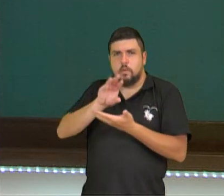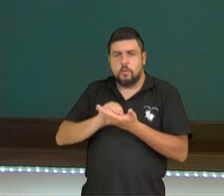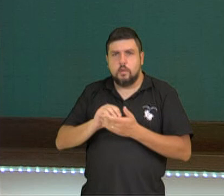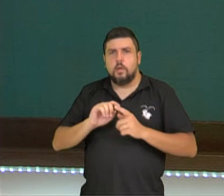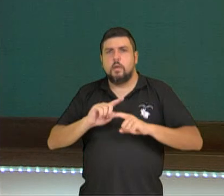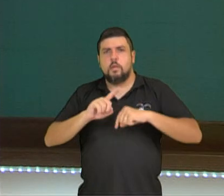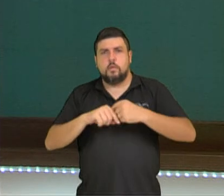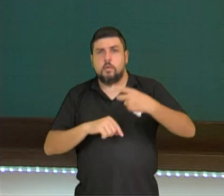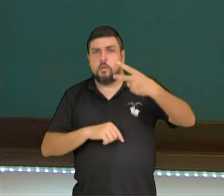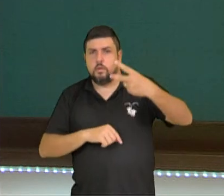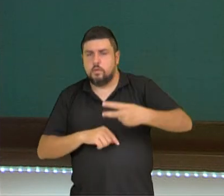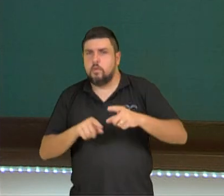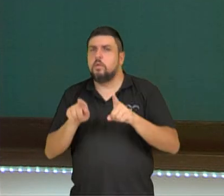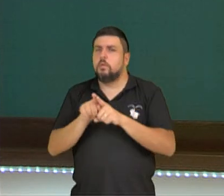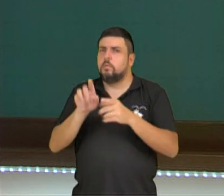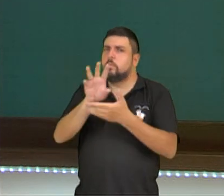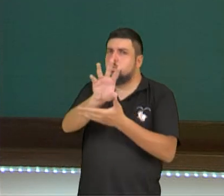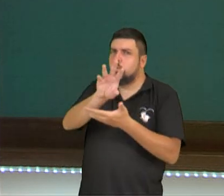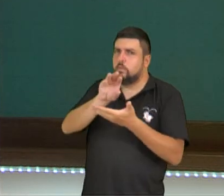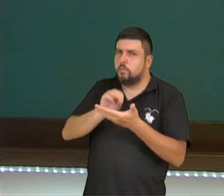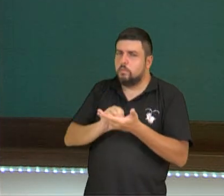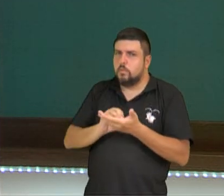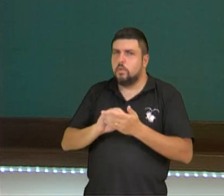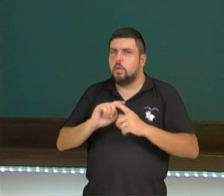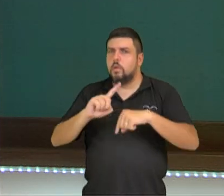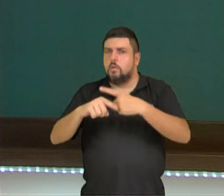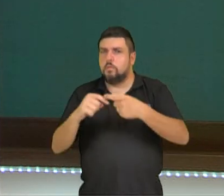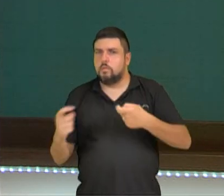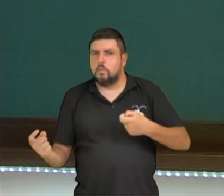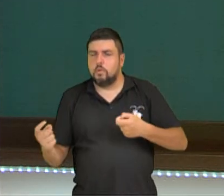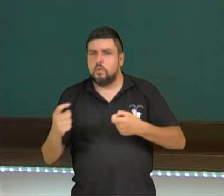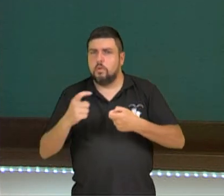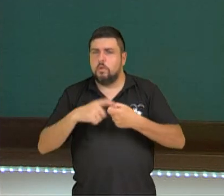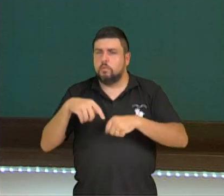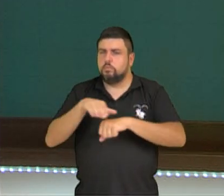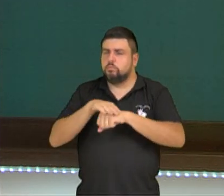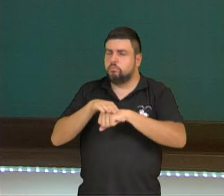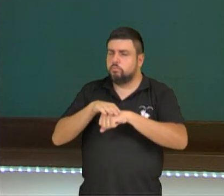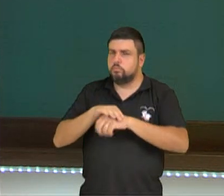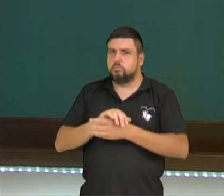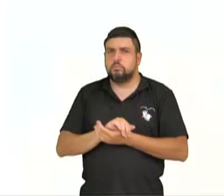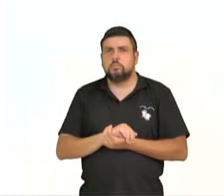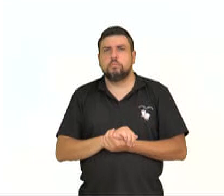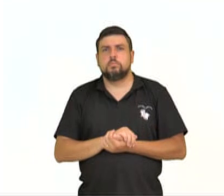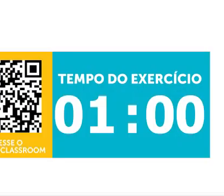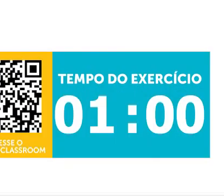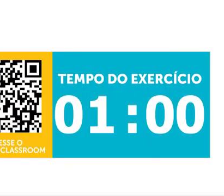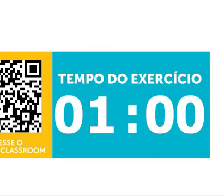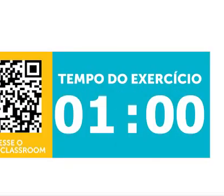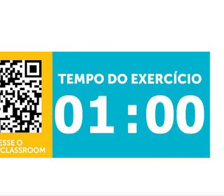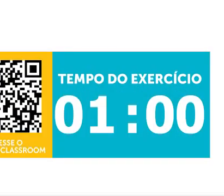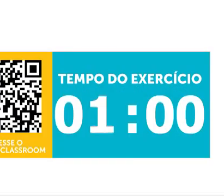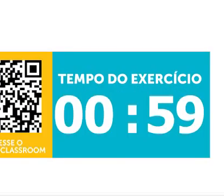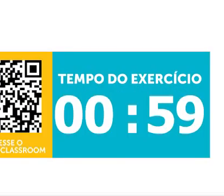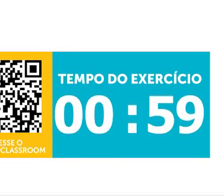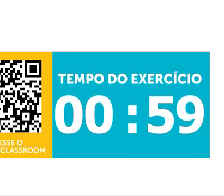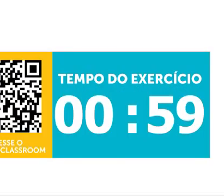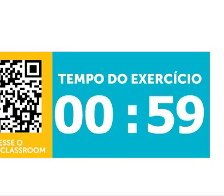vocês fazem a anotação da outra parte e a gente volta na sequência para fazer a explicação da tabela.